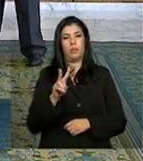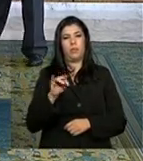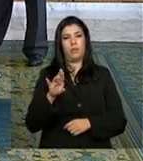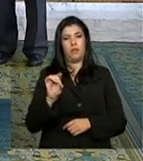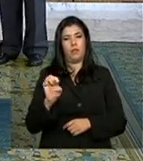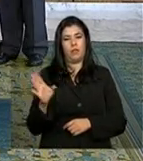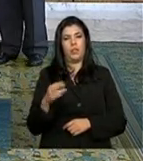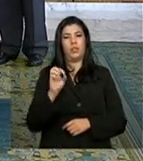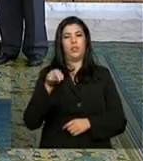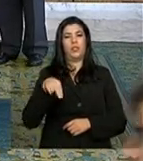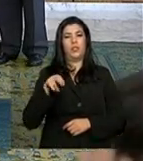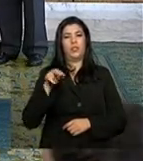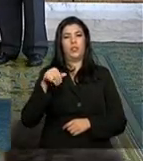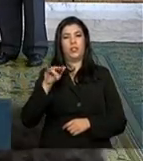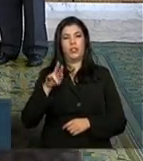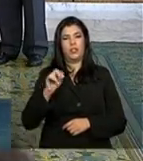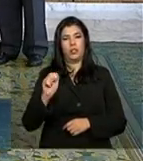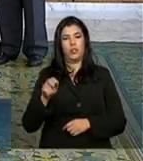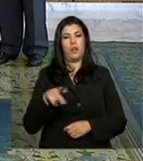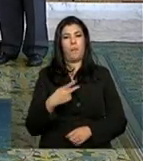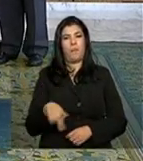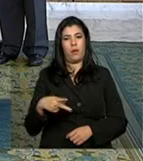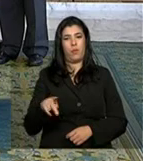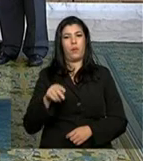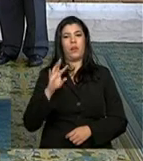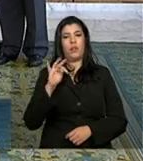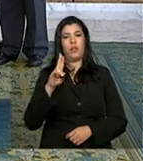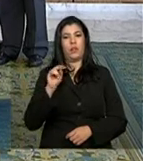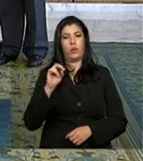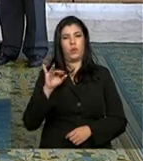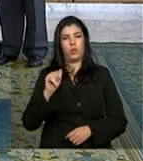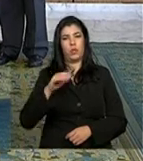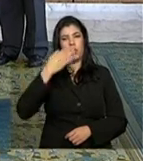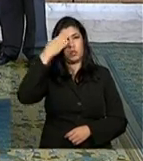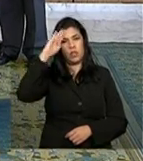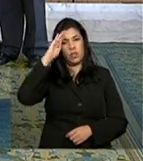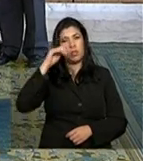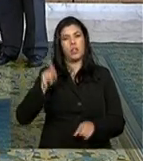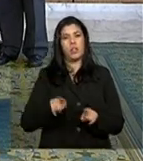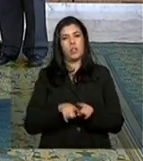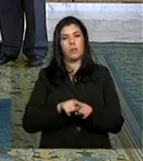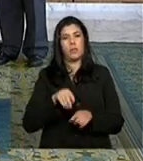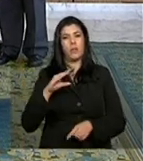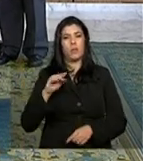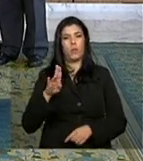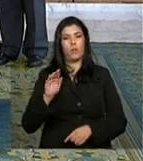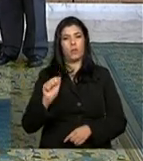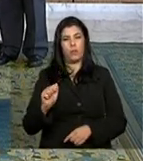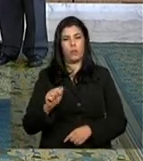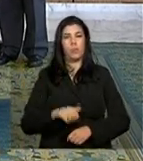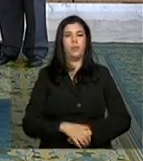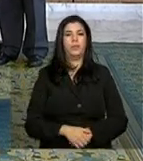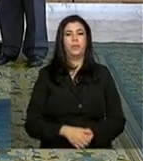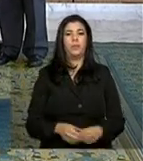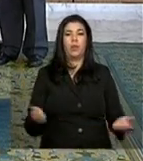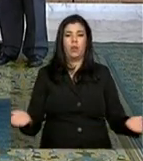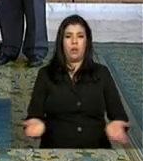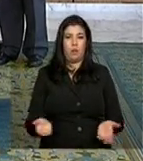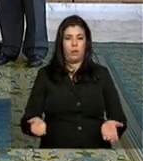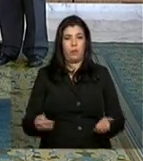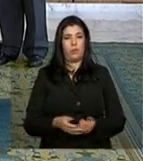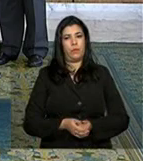Jordânia, Nigéria, Paraguai, Turquia e Cuba. Então, neste momento, agora é